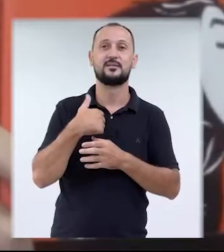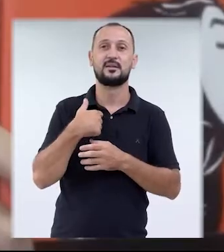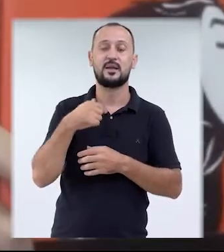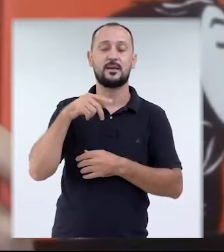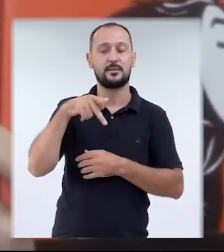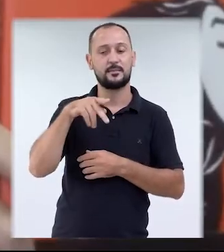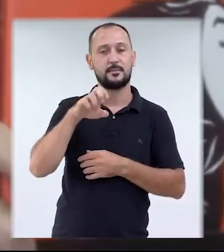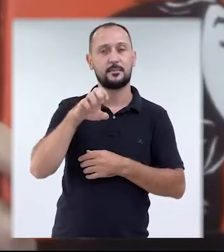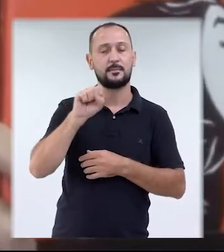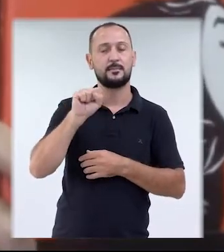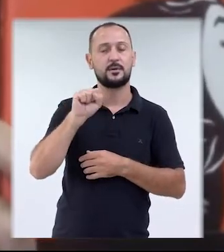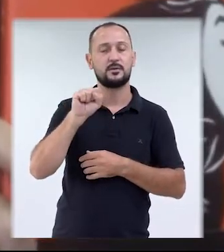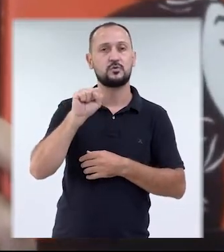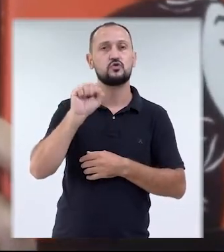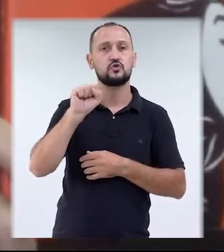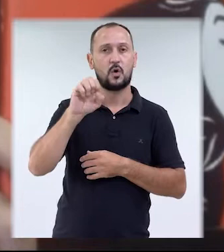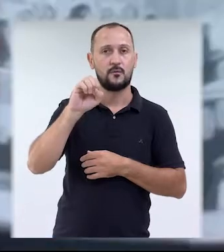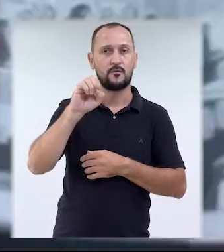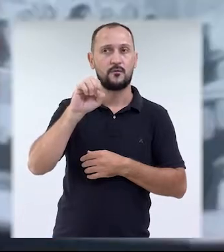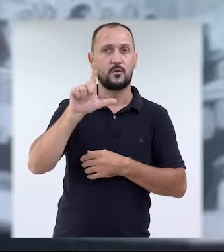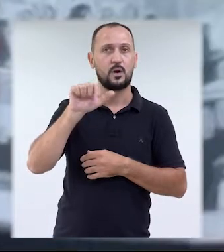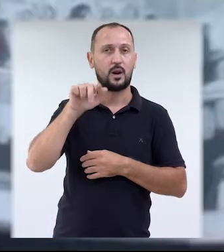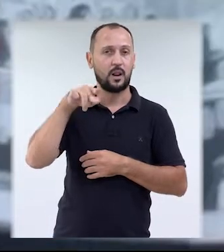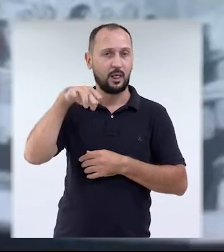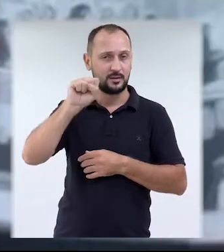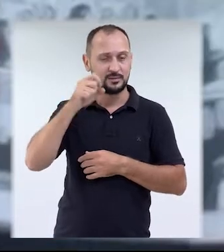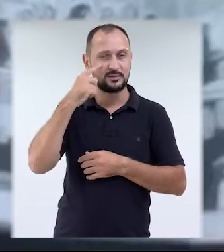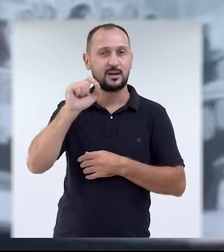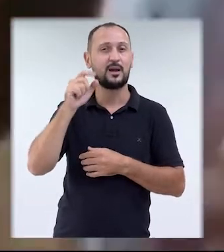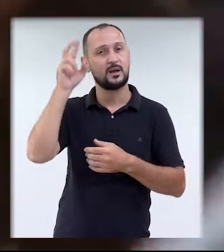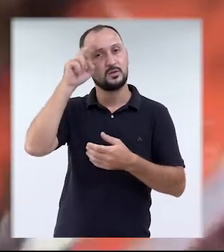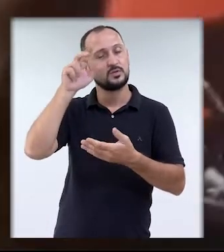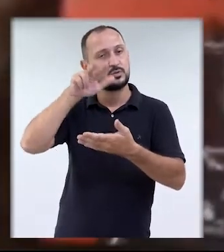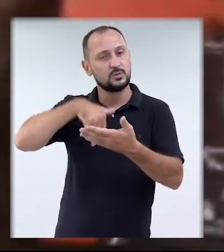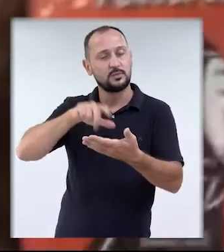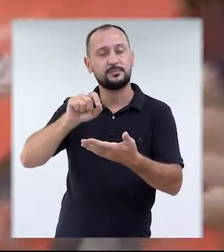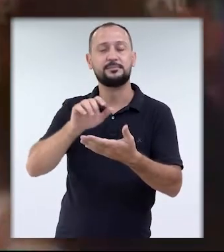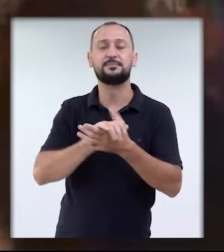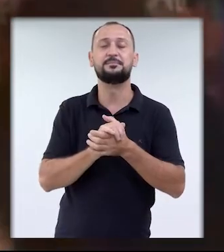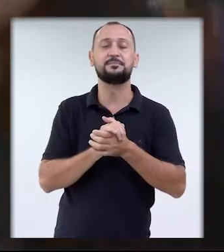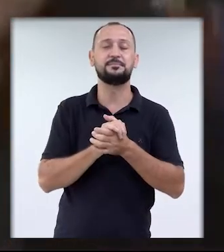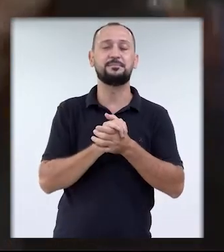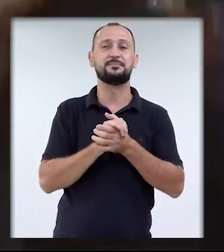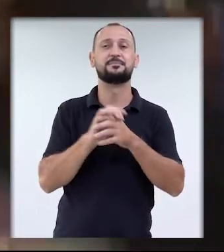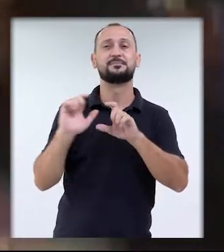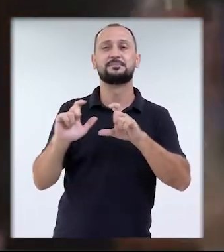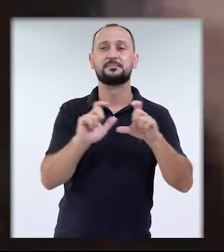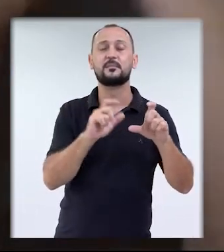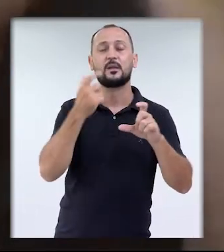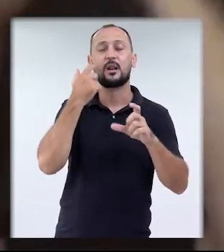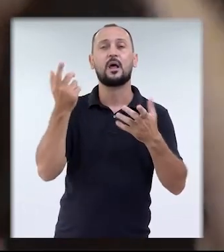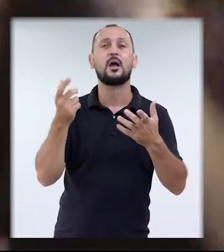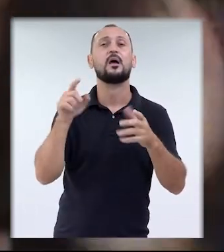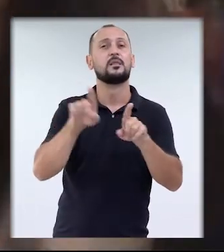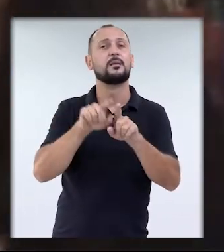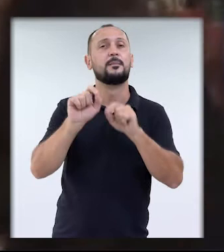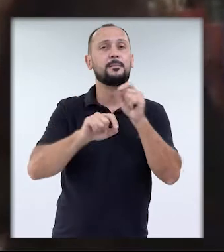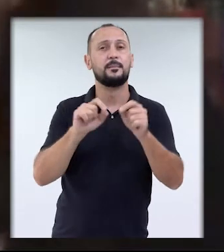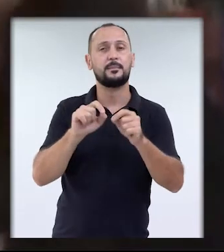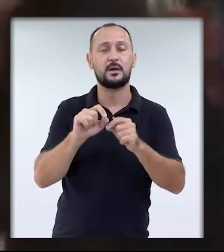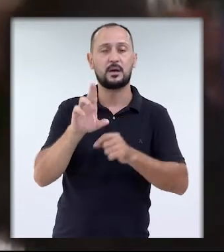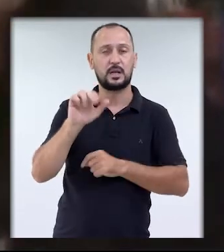é o Persépolis, ele é uma história em quadrinhos, biografia, conta a história da Marjane Satrapi, que ela é uma iraniana, também